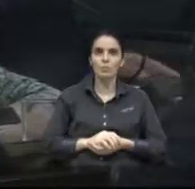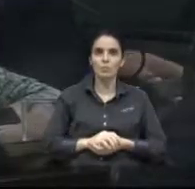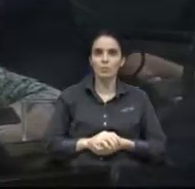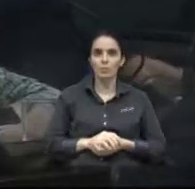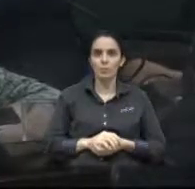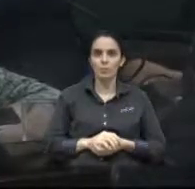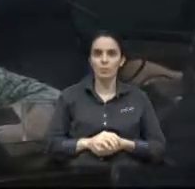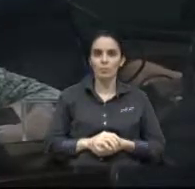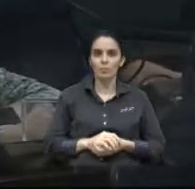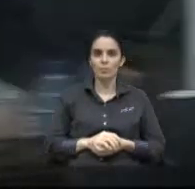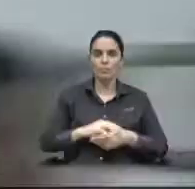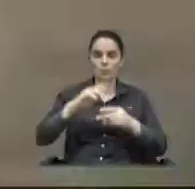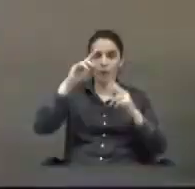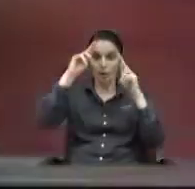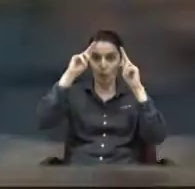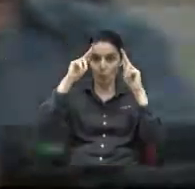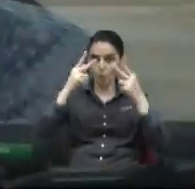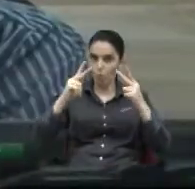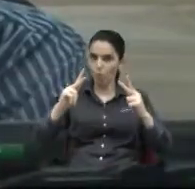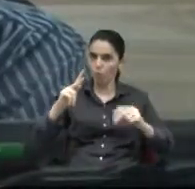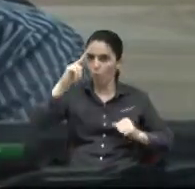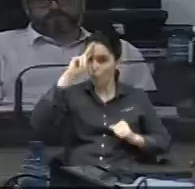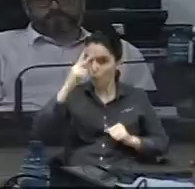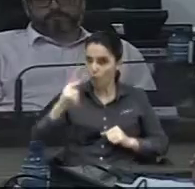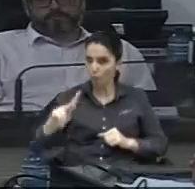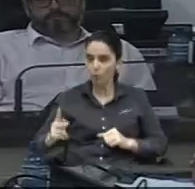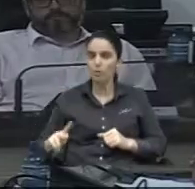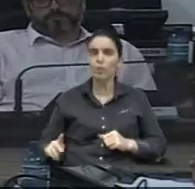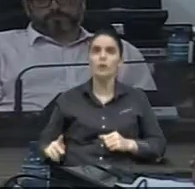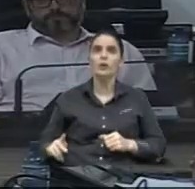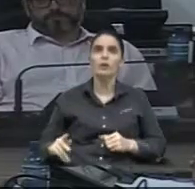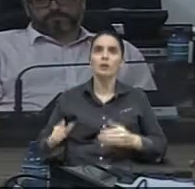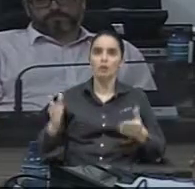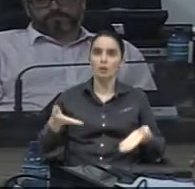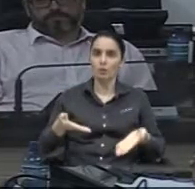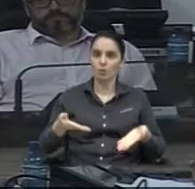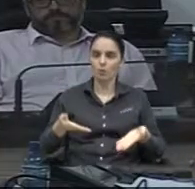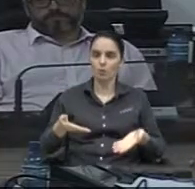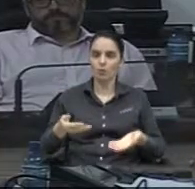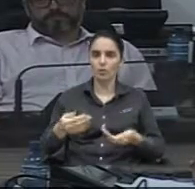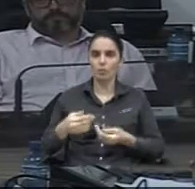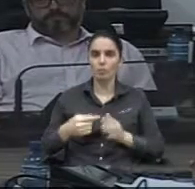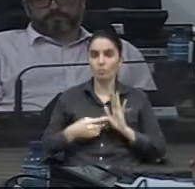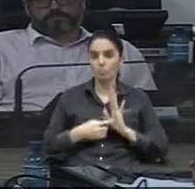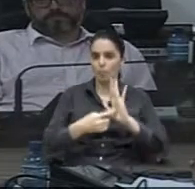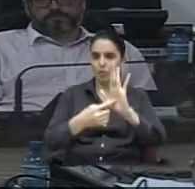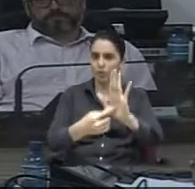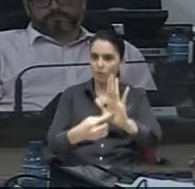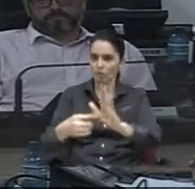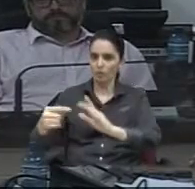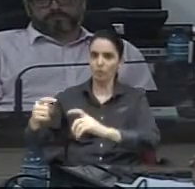pela honraria que ele traz a esse médico